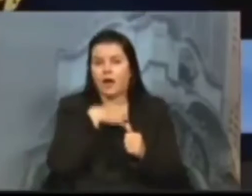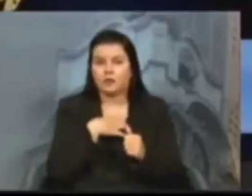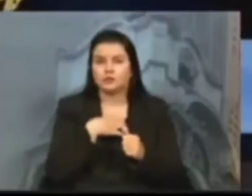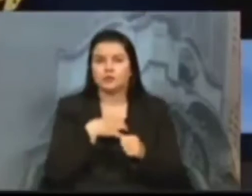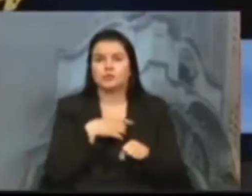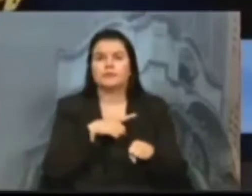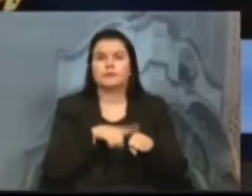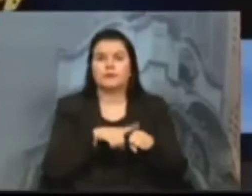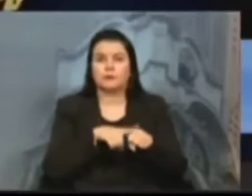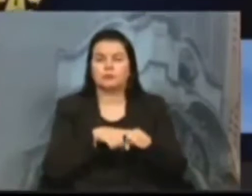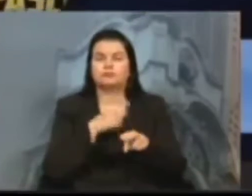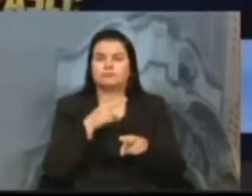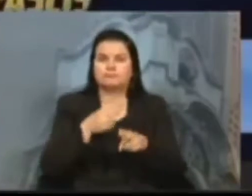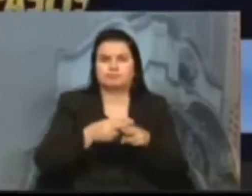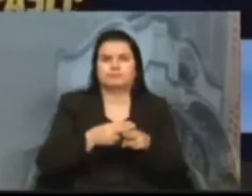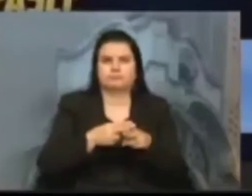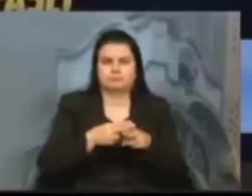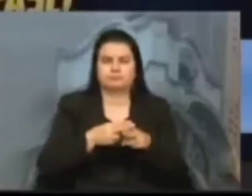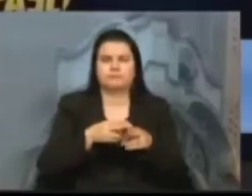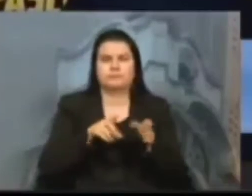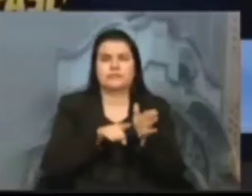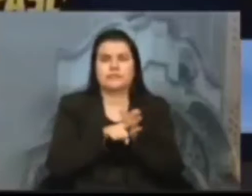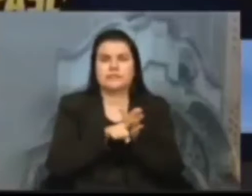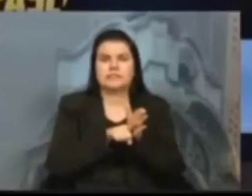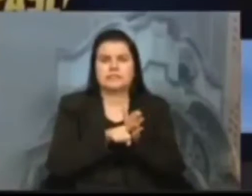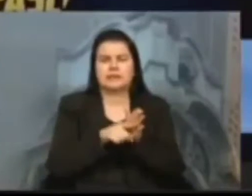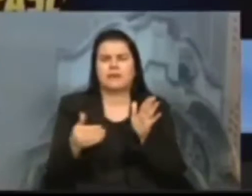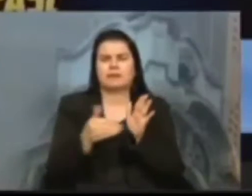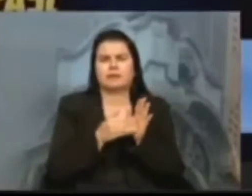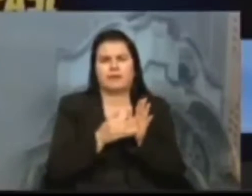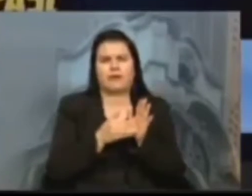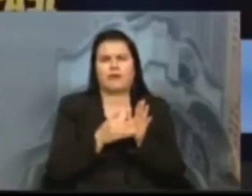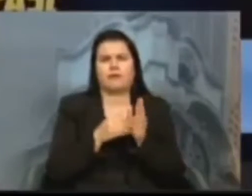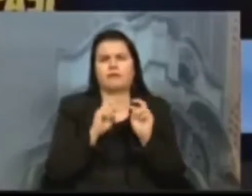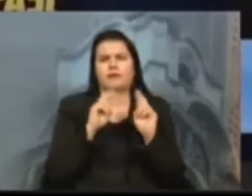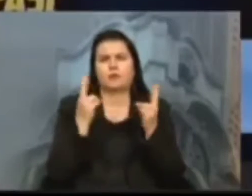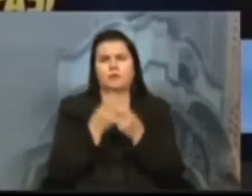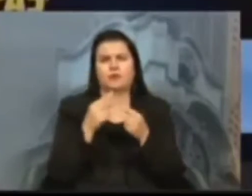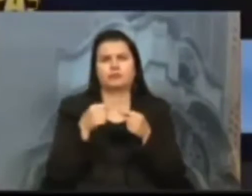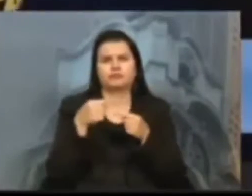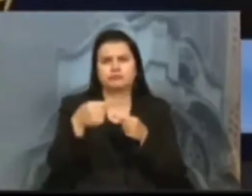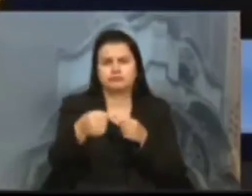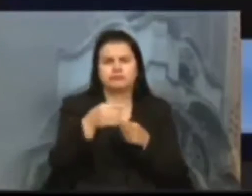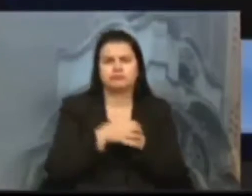para exame de parecer, que neste caso será apreciado até a data da reunião ordinária